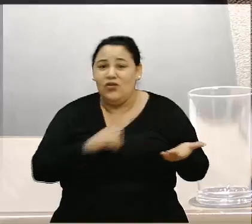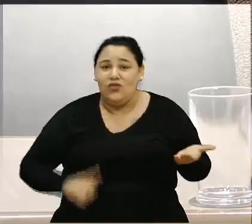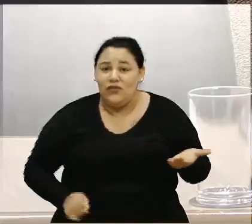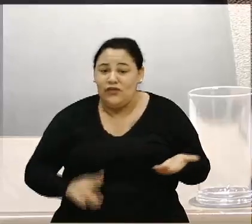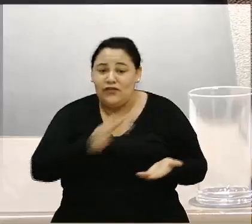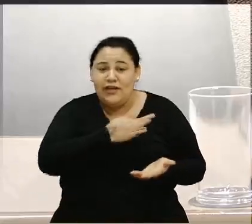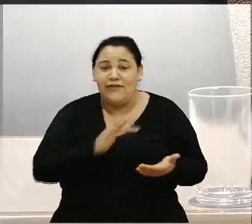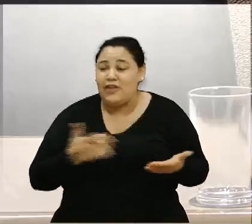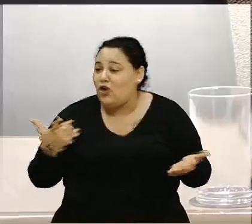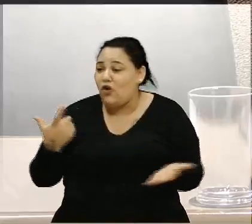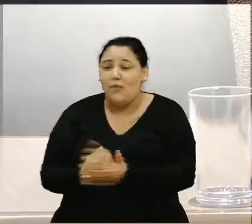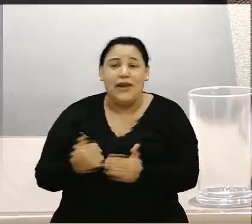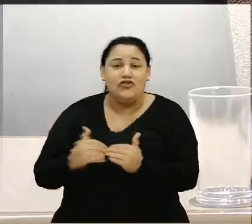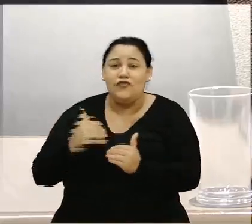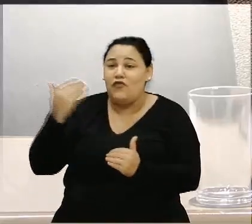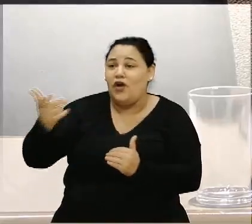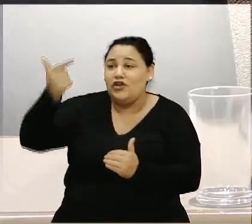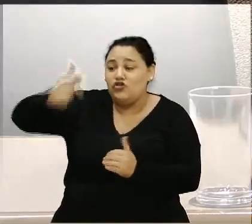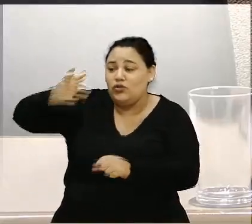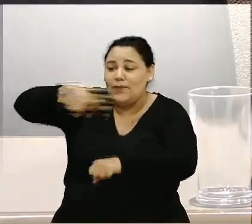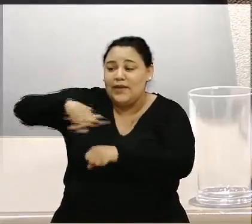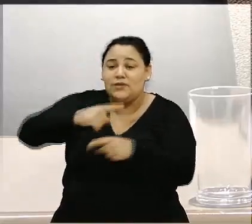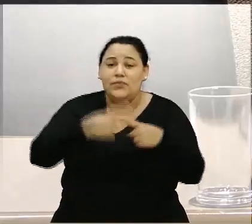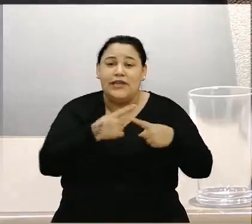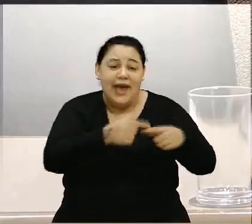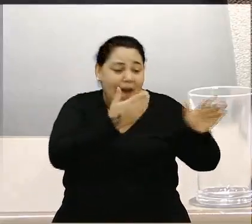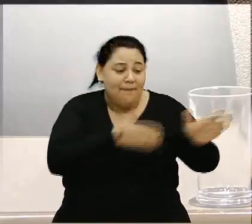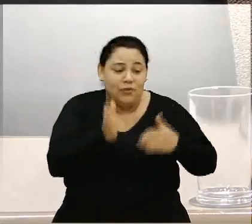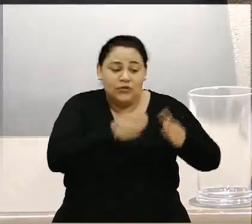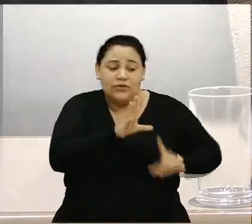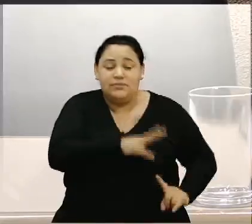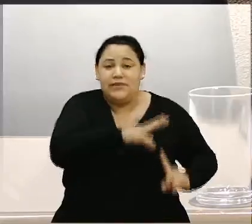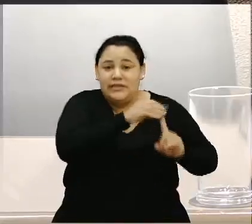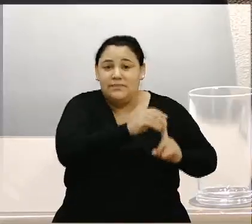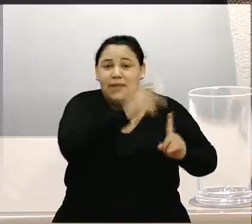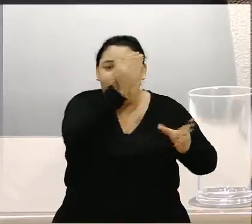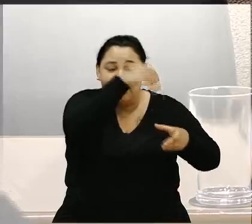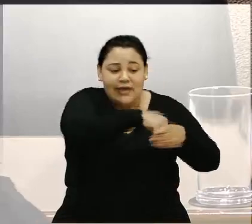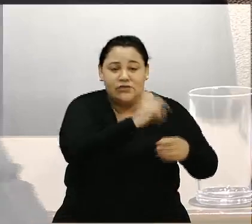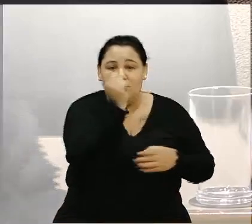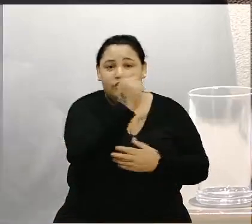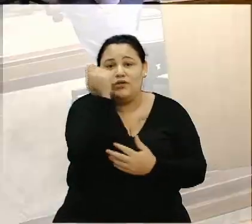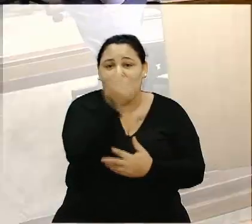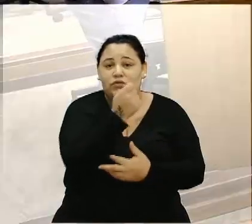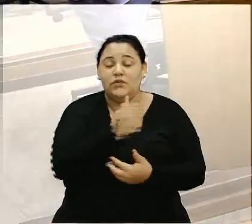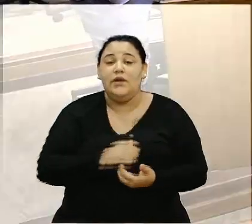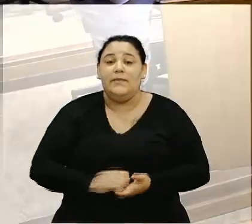por quê? Porque o Rio Grande do Sul produz 70% de todo o arroz. Era isso, vereador.